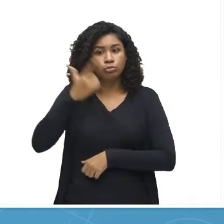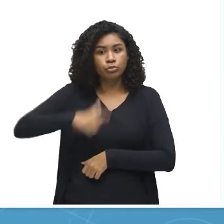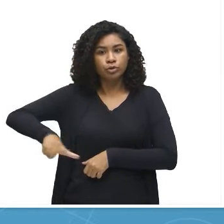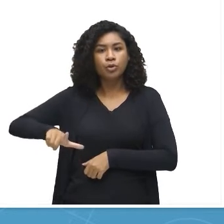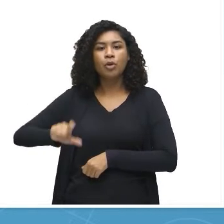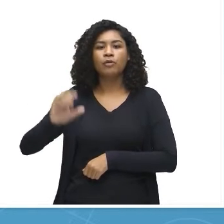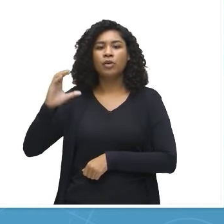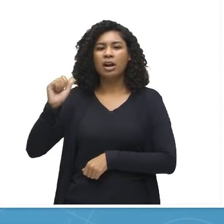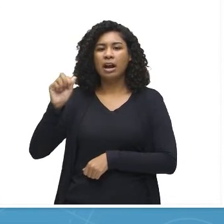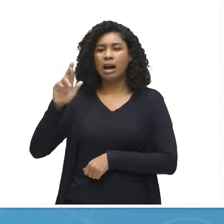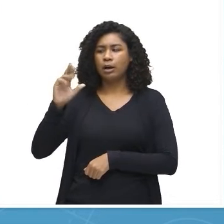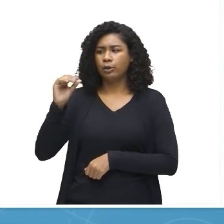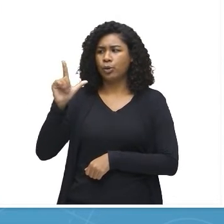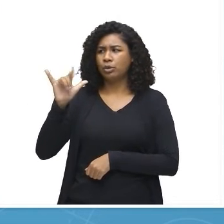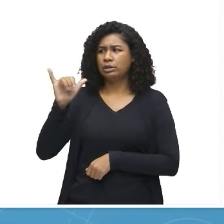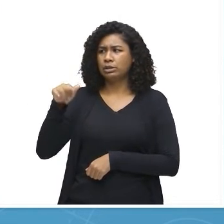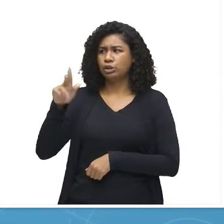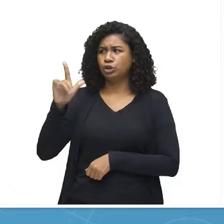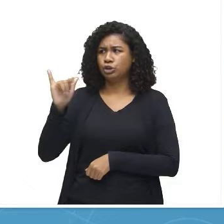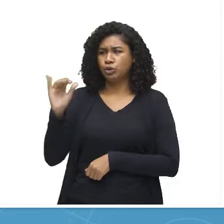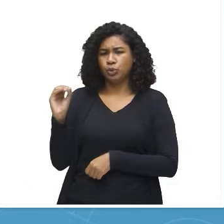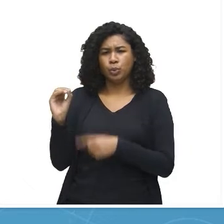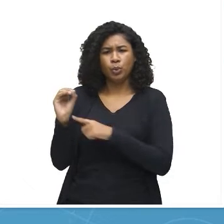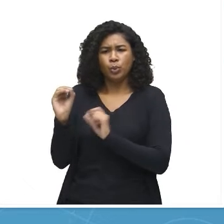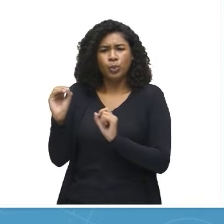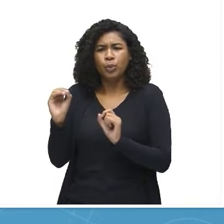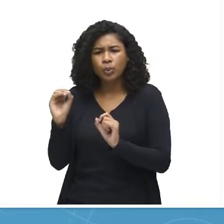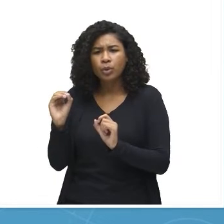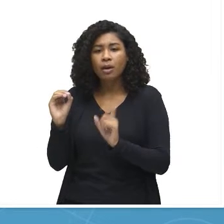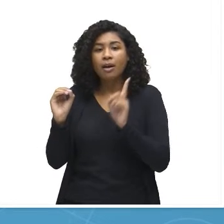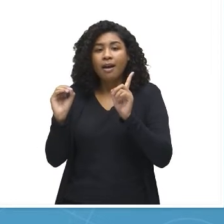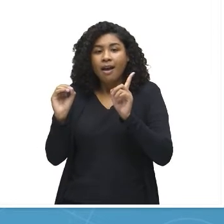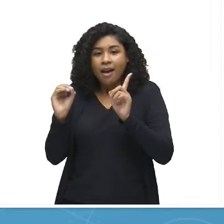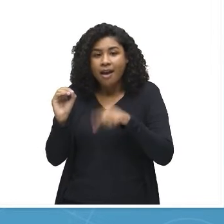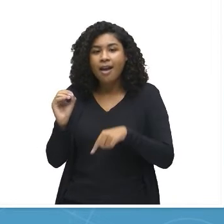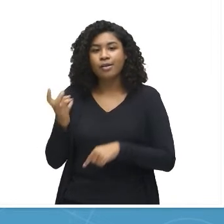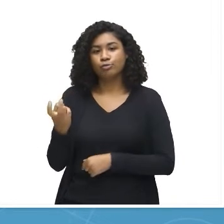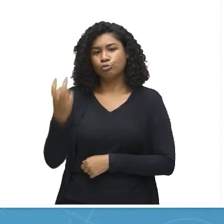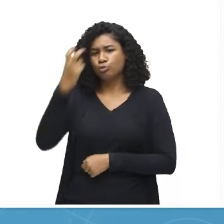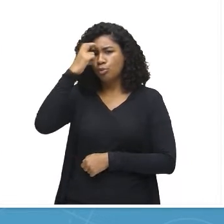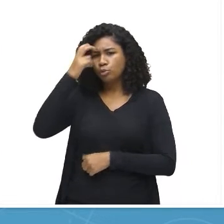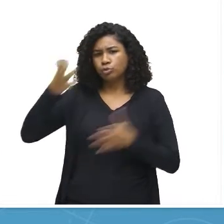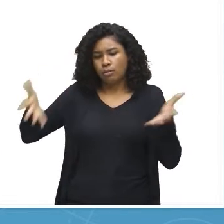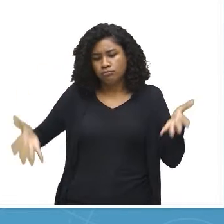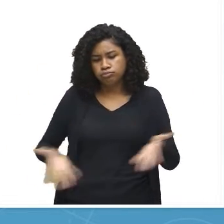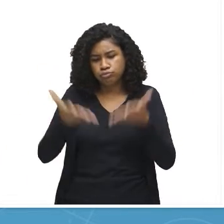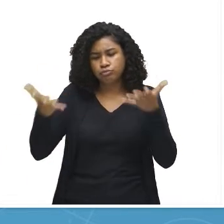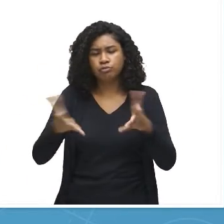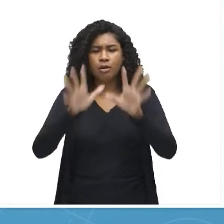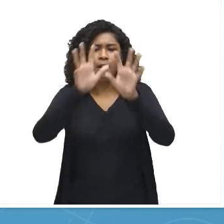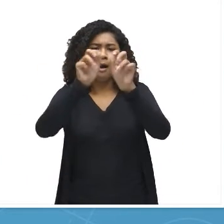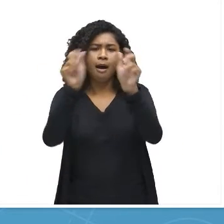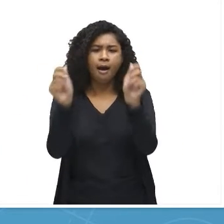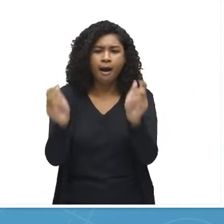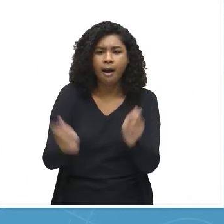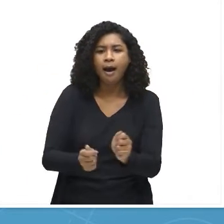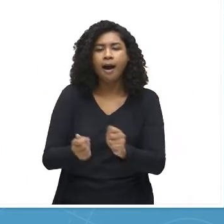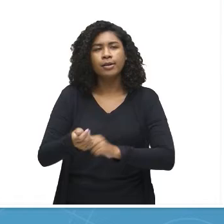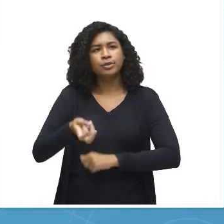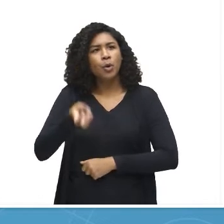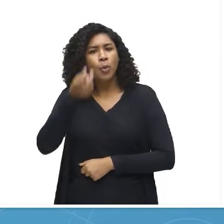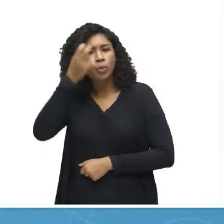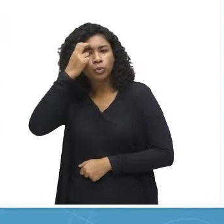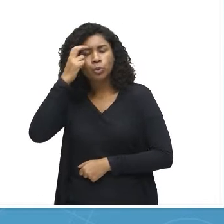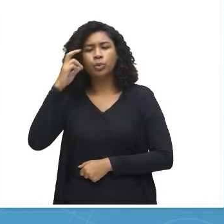Renascimento Carolíngio? Grava aí. O florescimento cultural com incentivo às artes, ao ensino da cultura clássica,